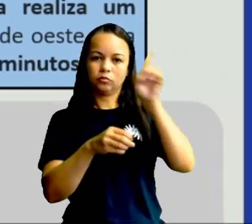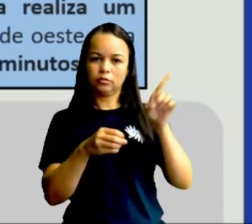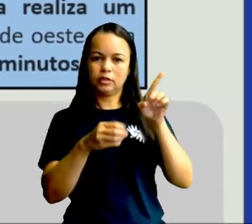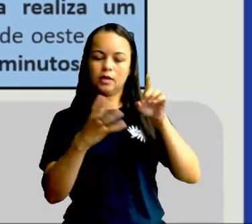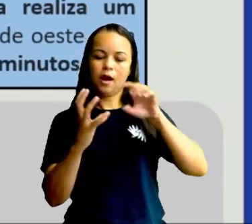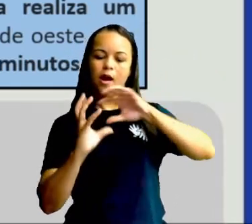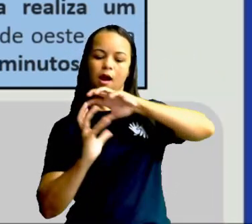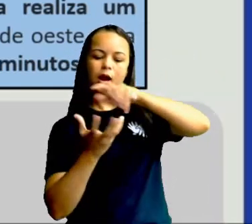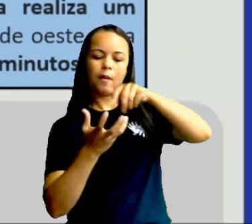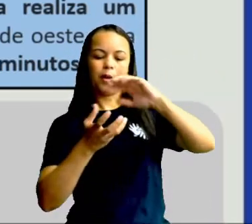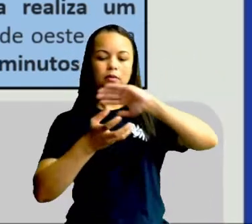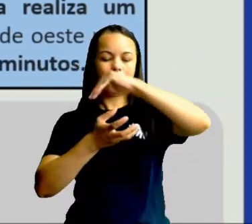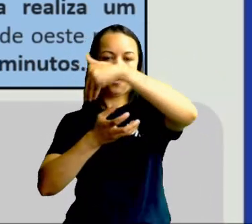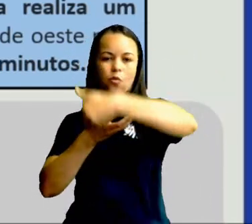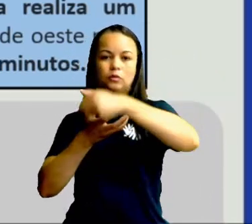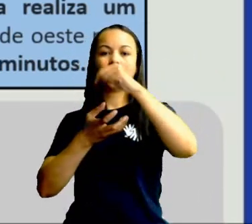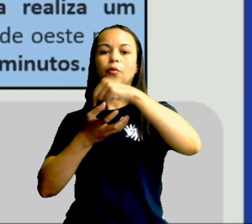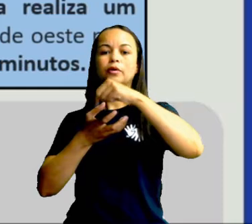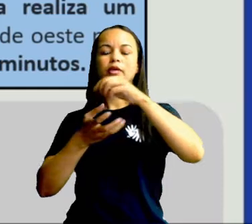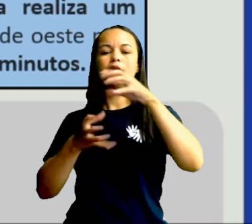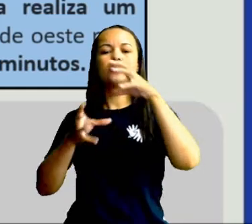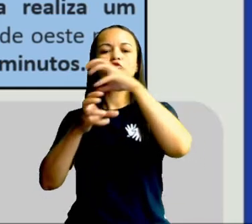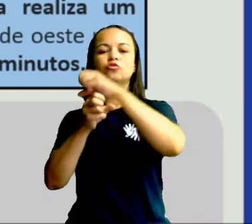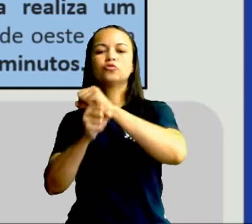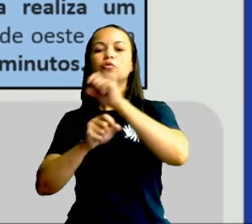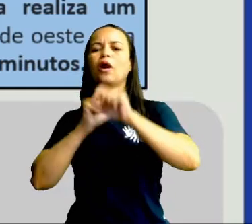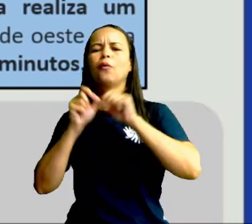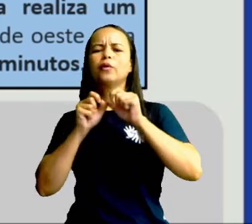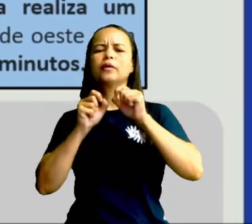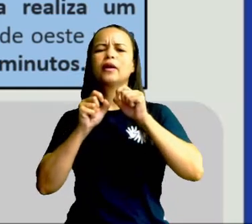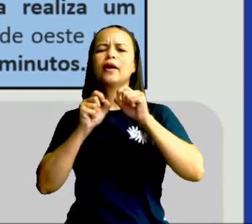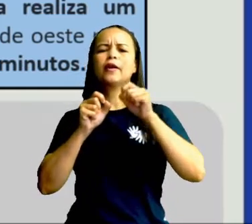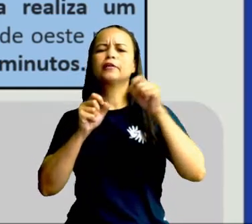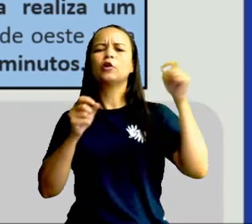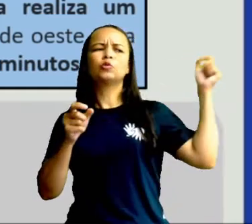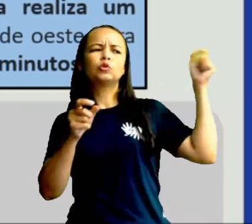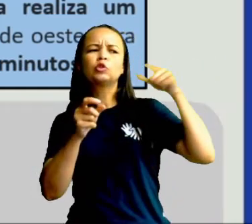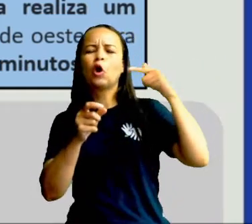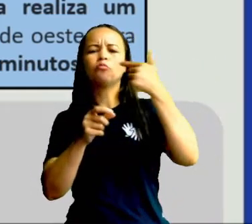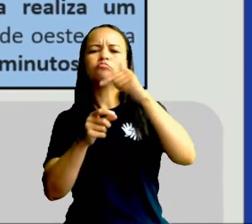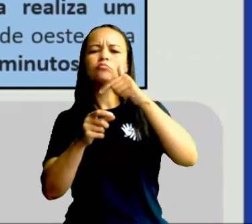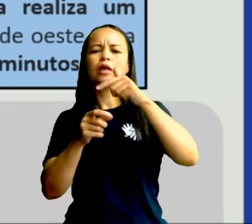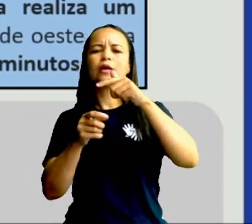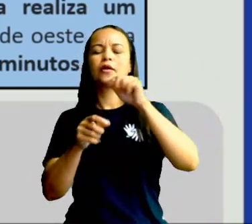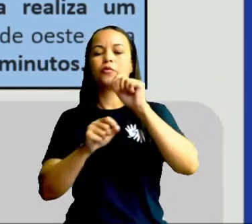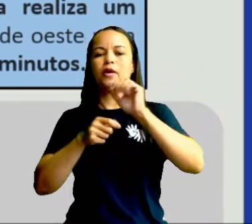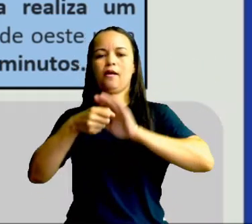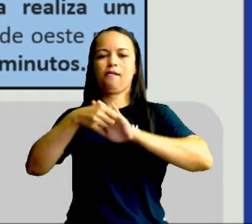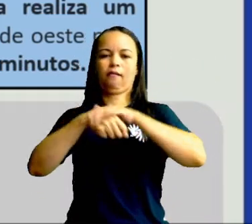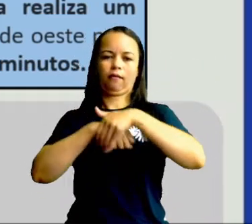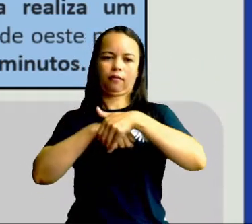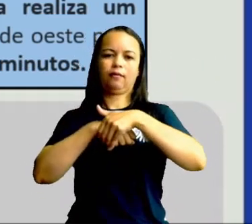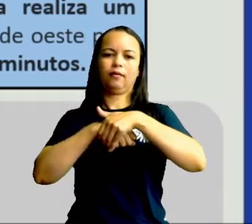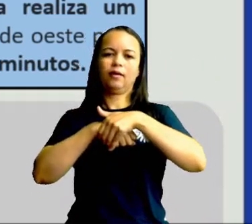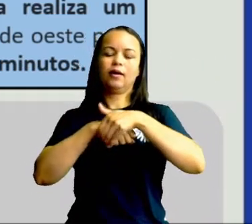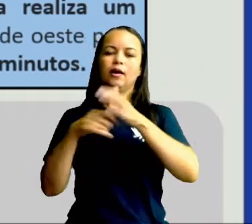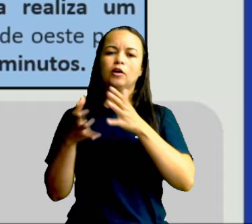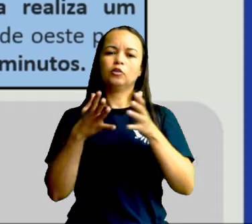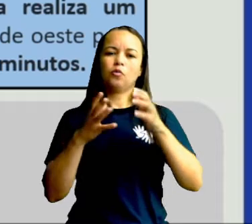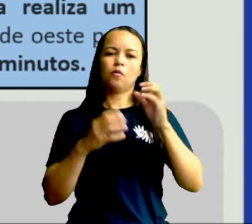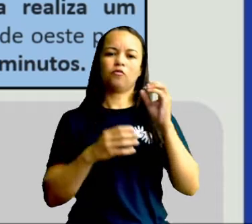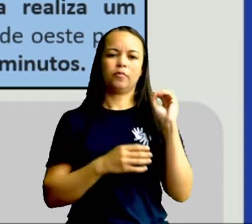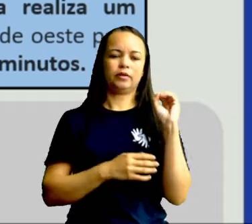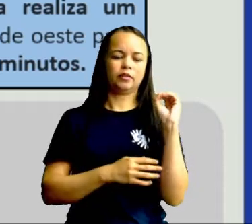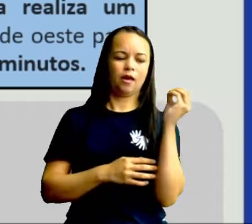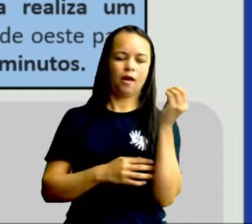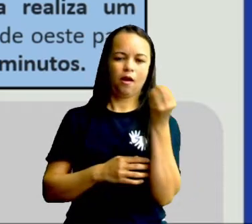dia, enquanto a outra parte fica oposta ao Sol, não recebendo raios solares, que é a noite. O movimento de